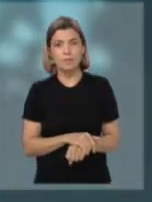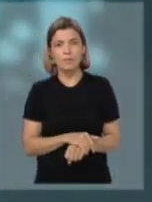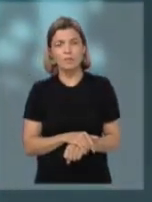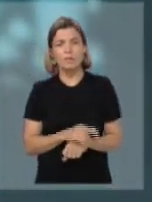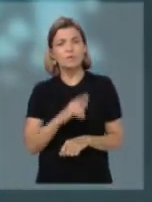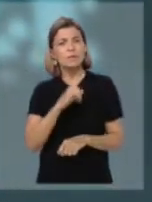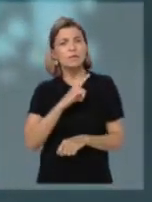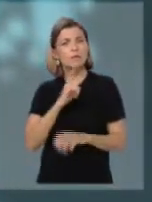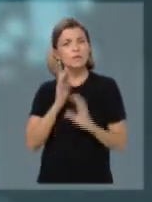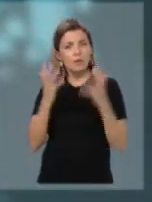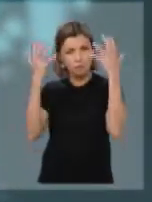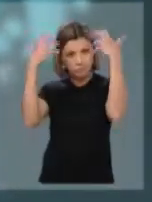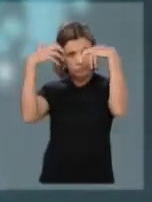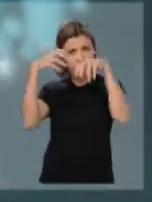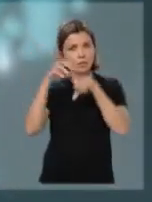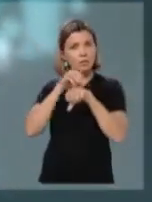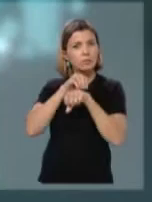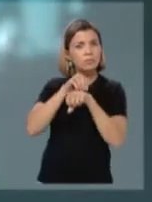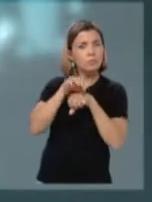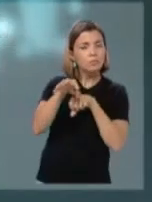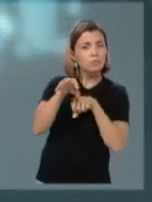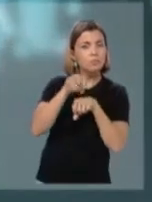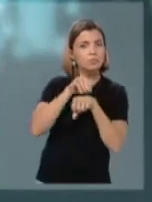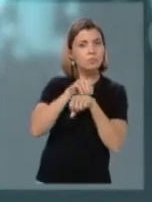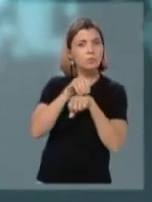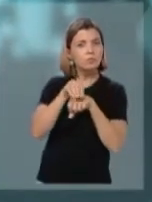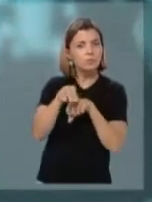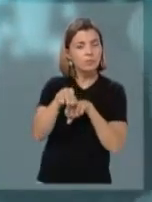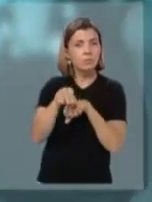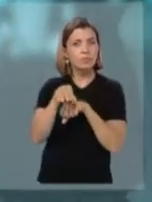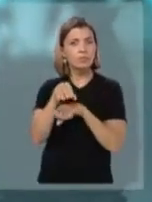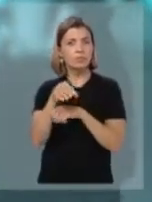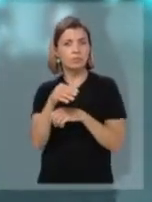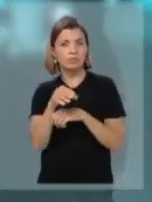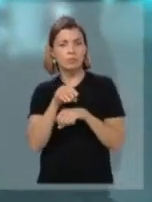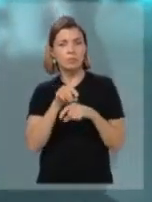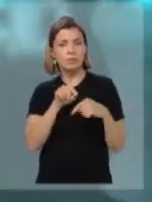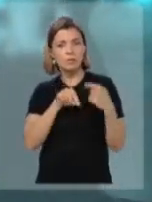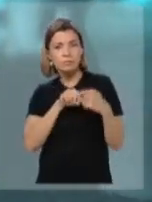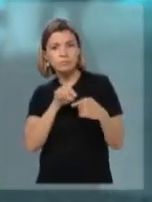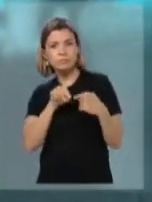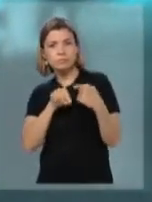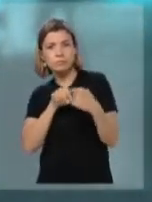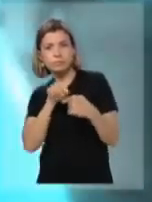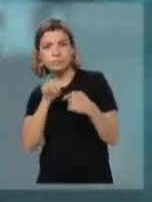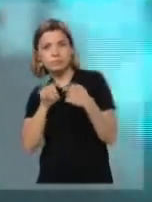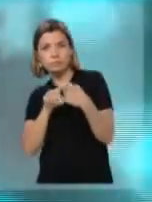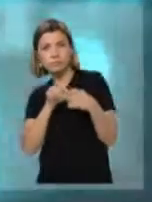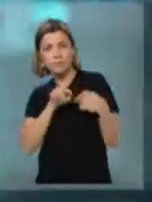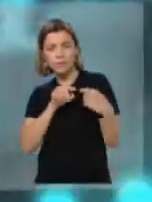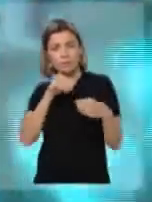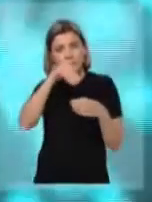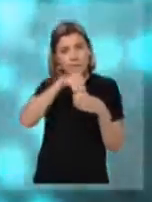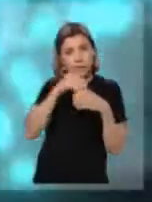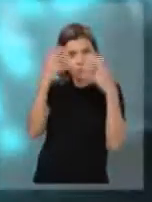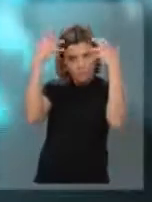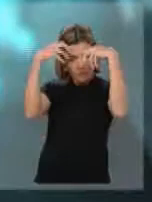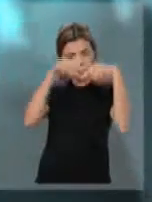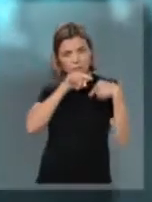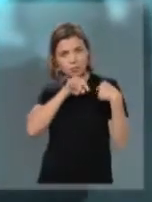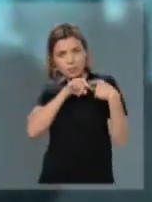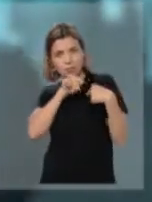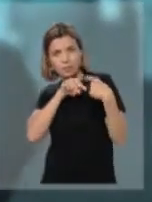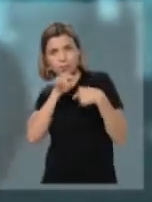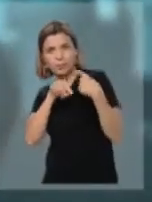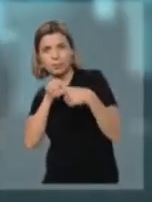Esse potencial de ação precisa ser transmitido para o neurônio que vem logo após ele. Ou seja, o